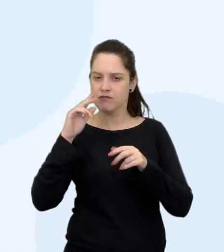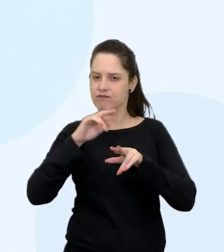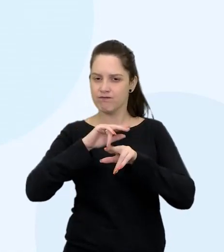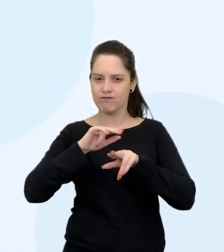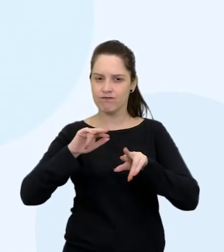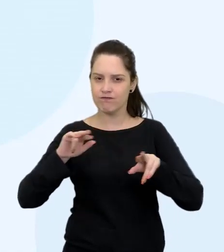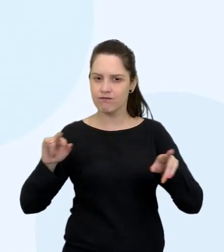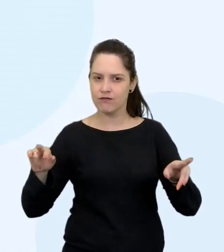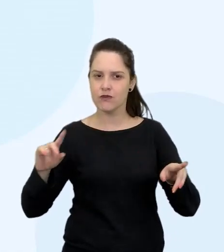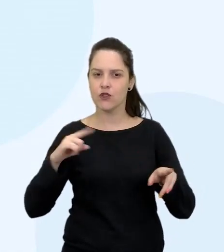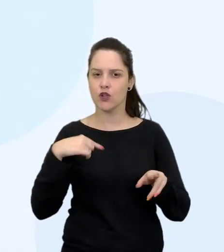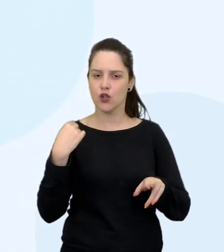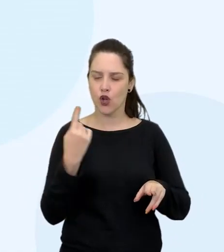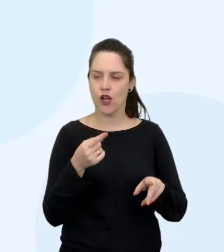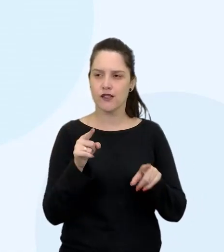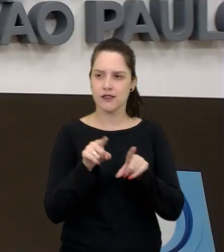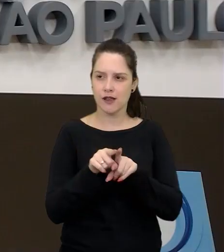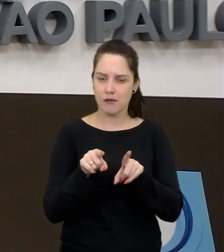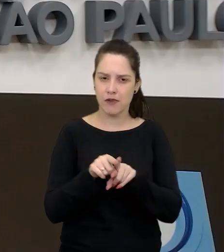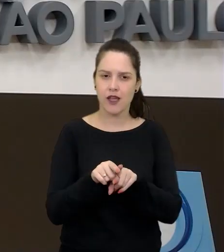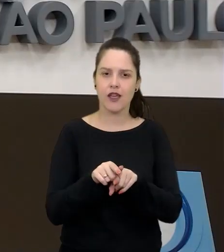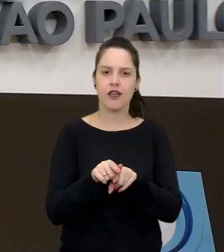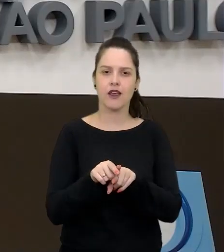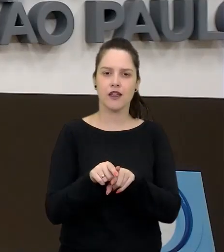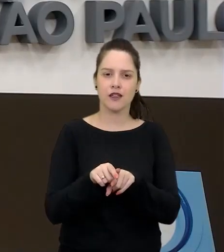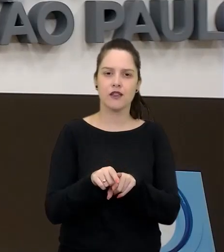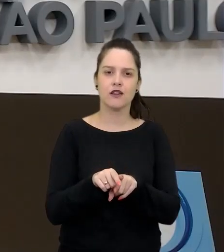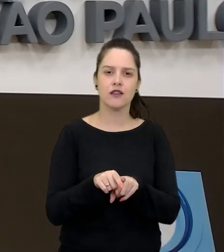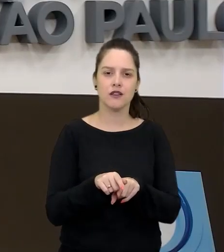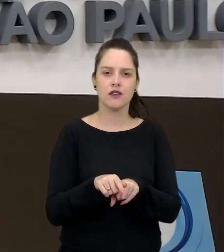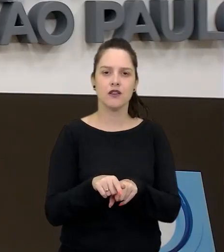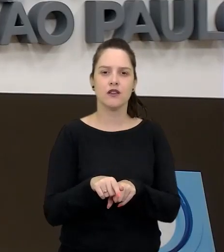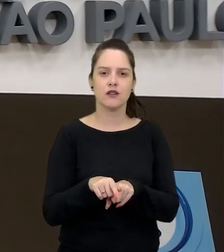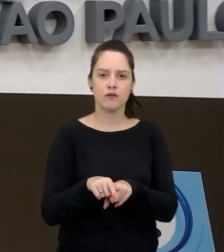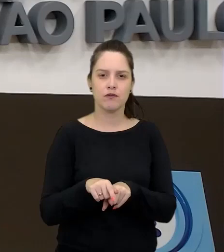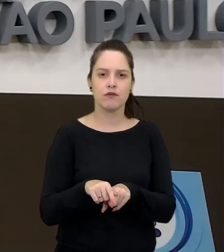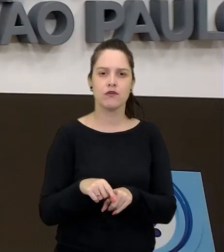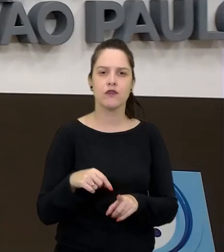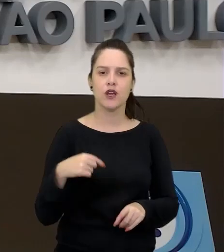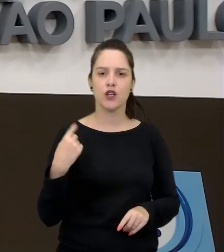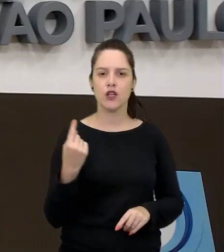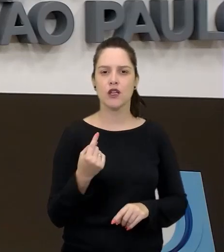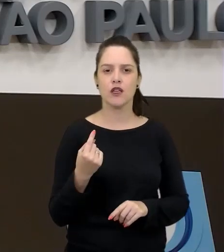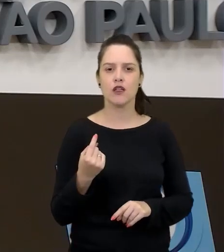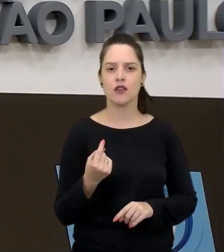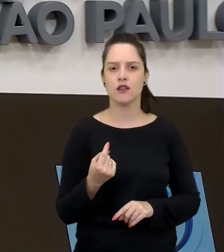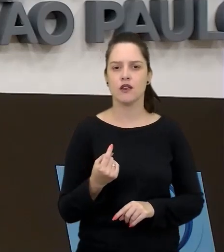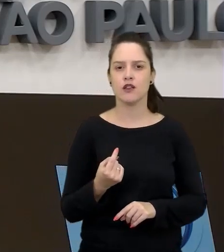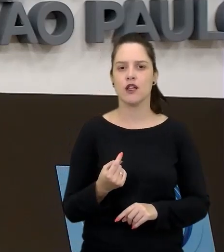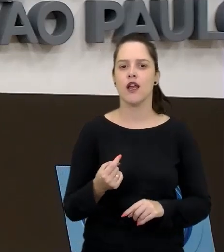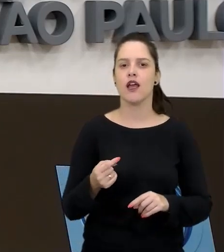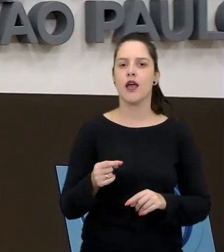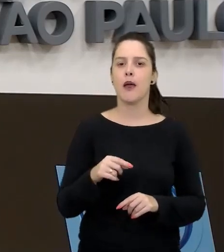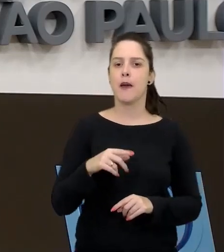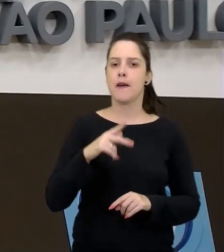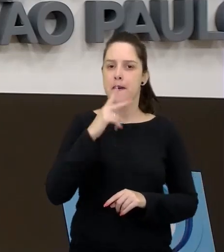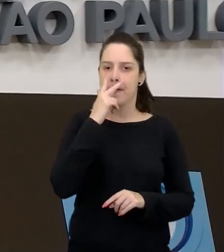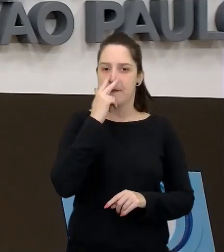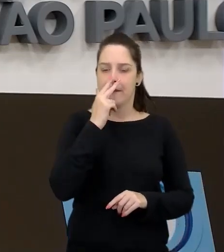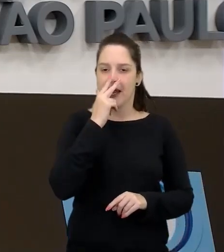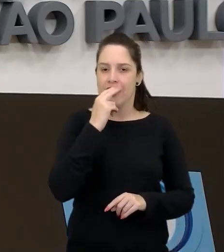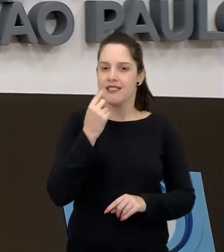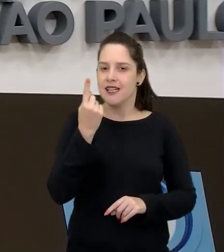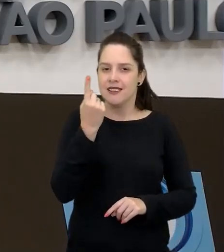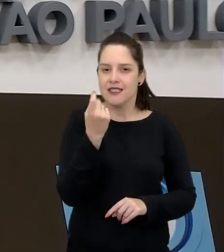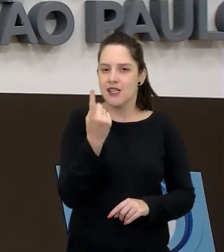né? Mitologia nórdica, grega, etc. E a gente esquece que aqui no Brasil a gente tem uma mitologia extremamente rica, que